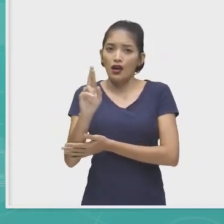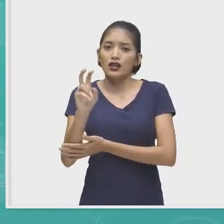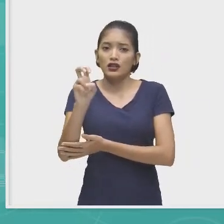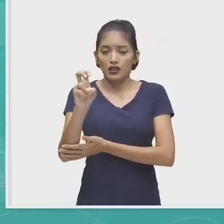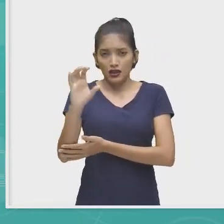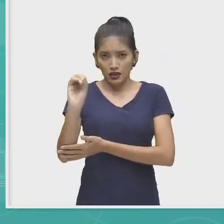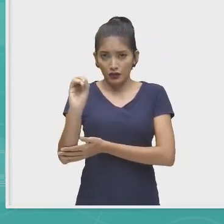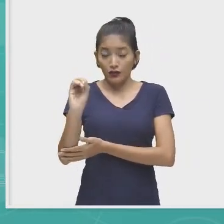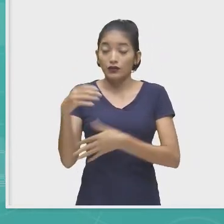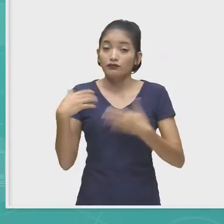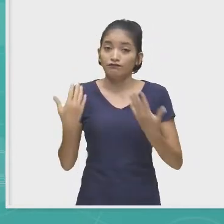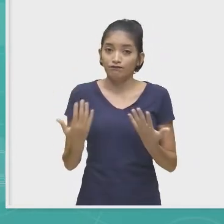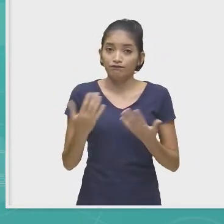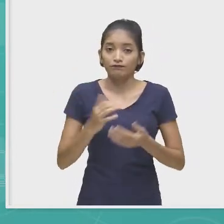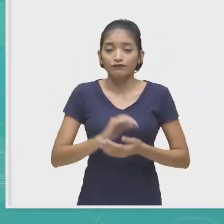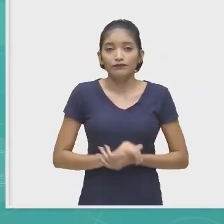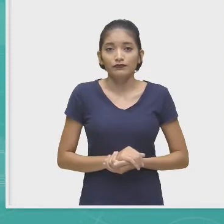R$50?